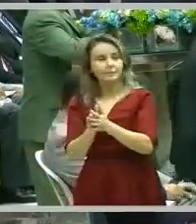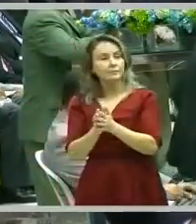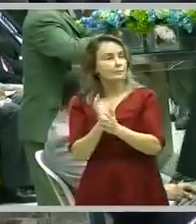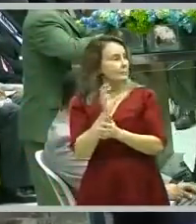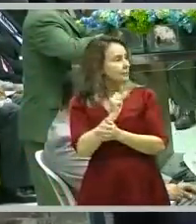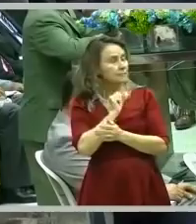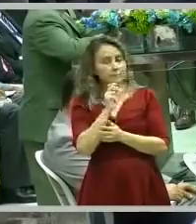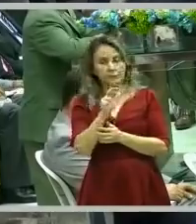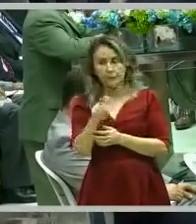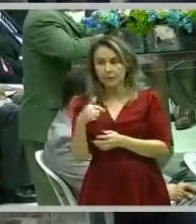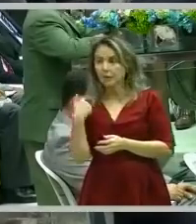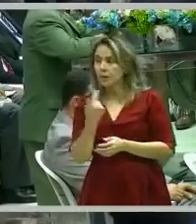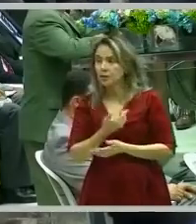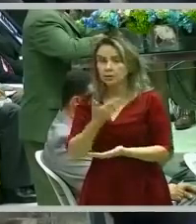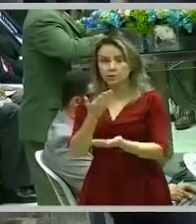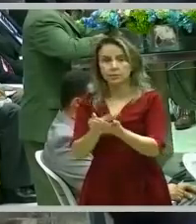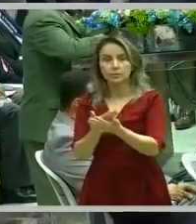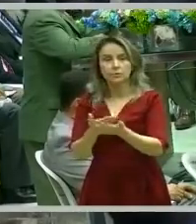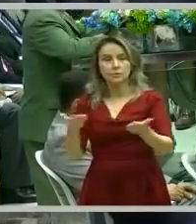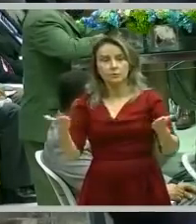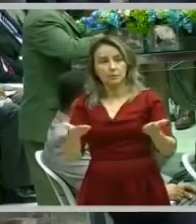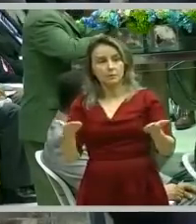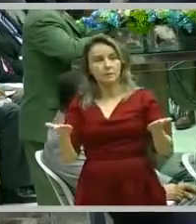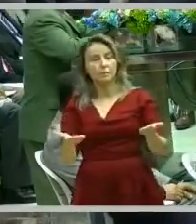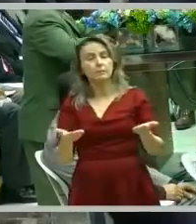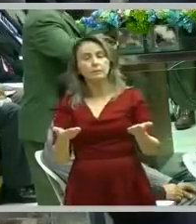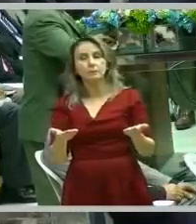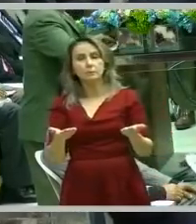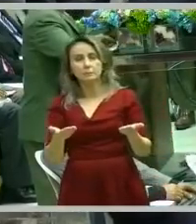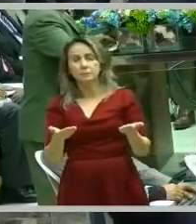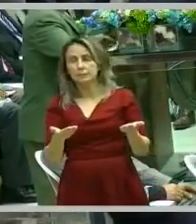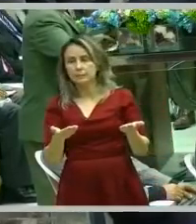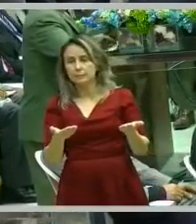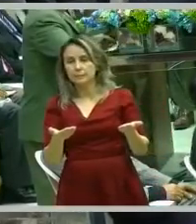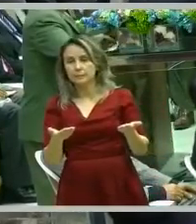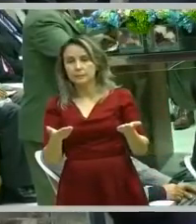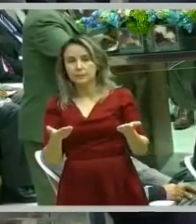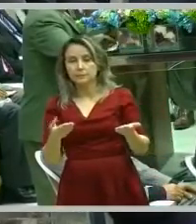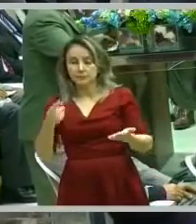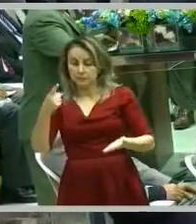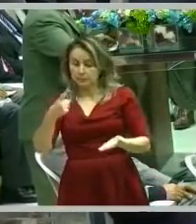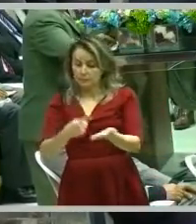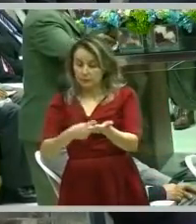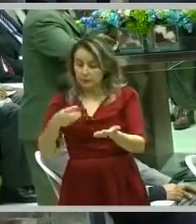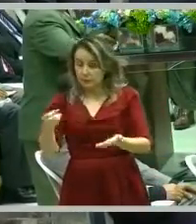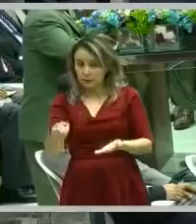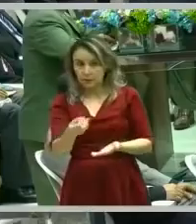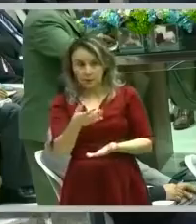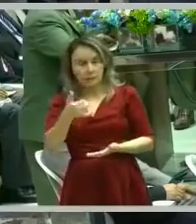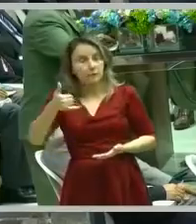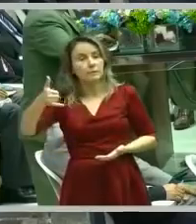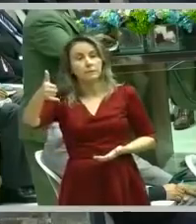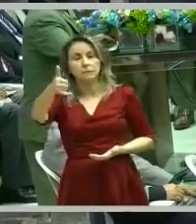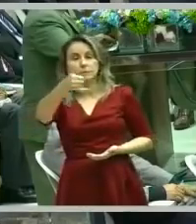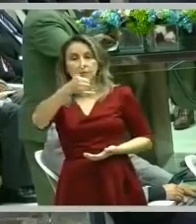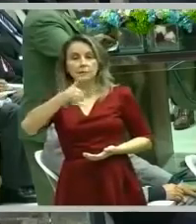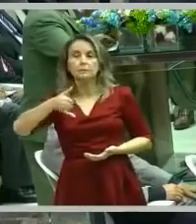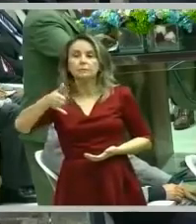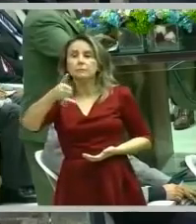irmãos, nós vamos estudar hoje, irmãos, que na nova aliança, essa unção,